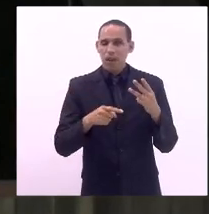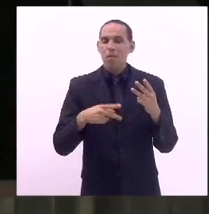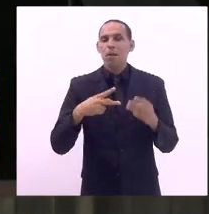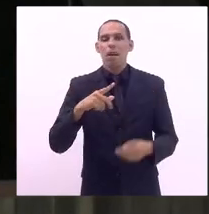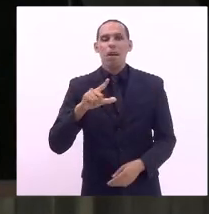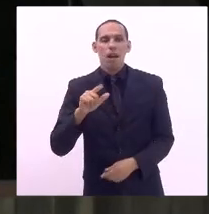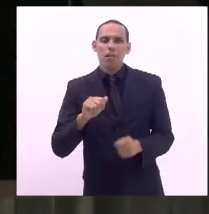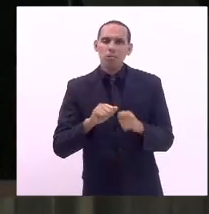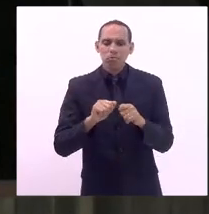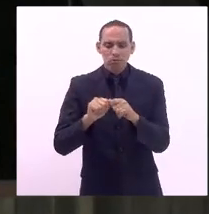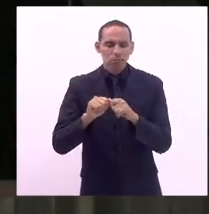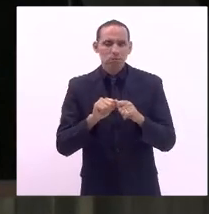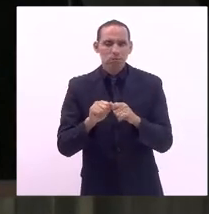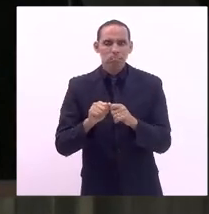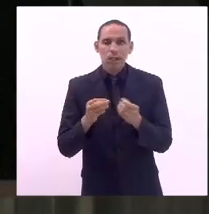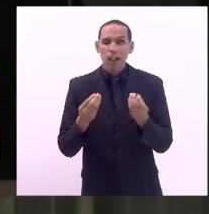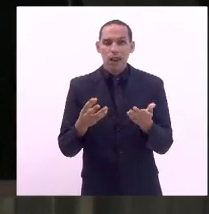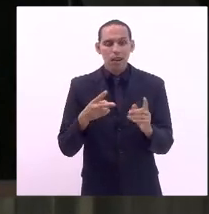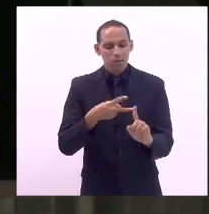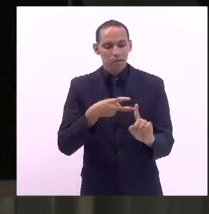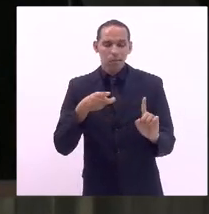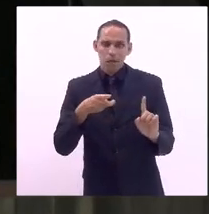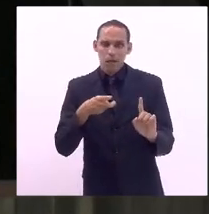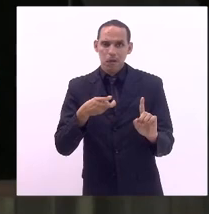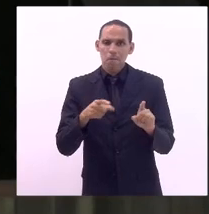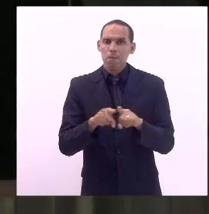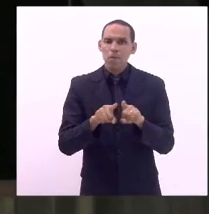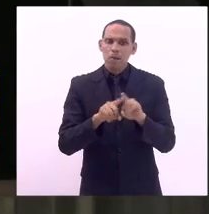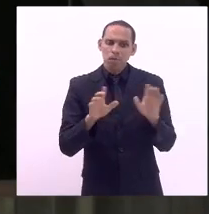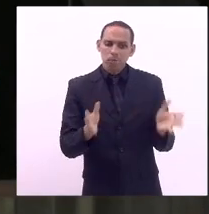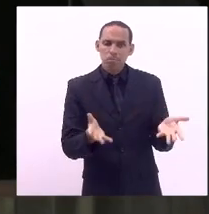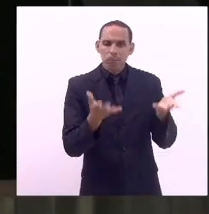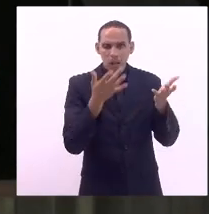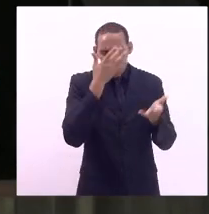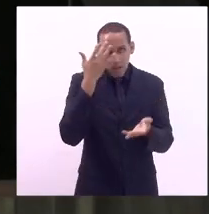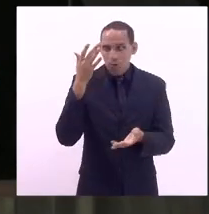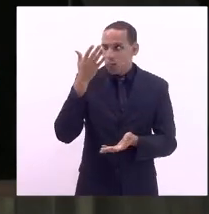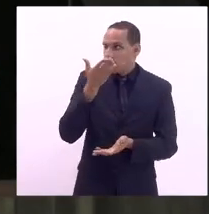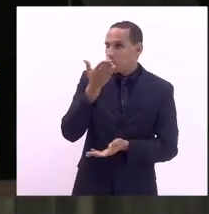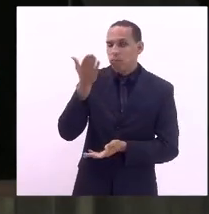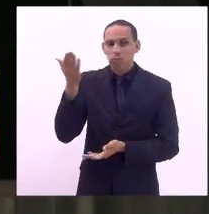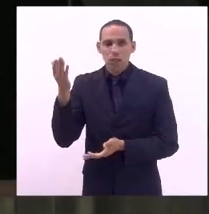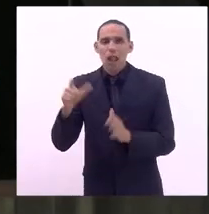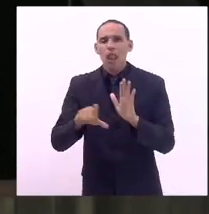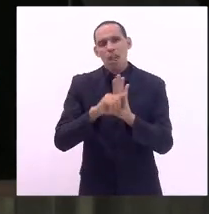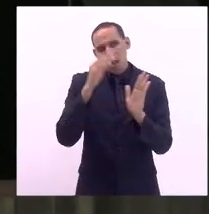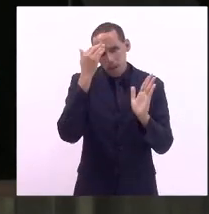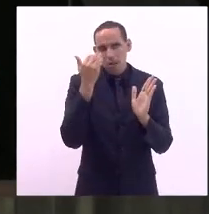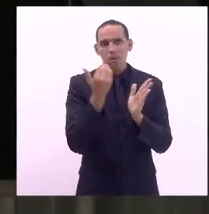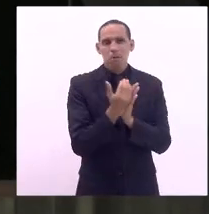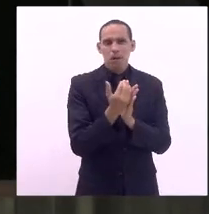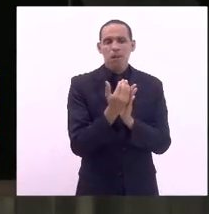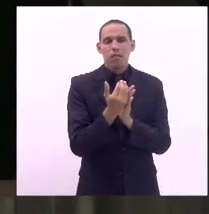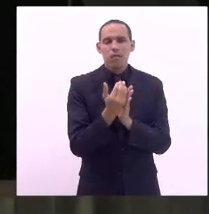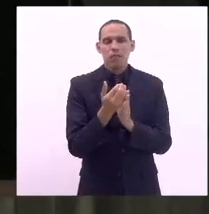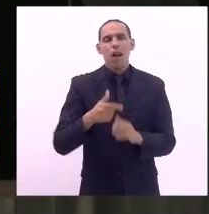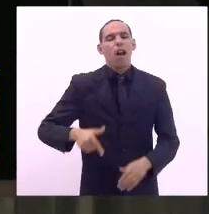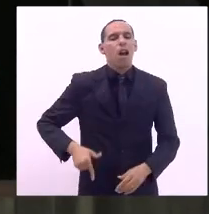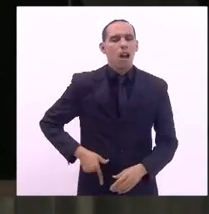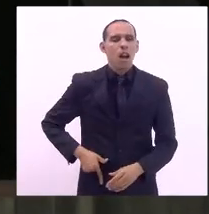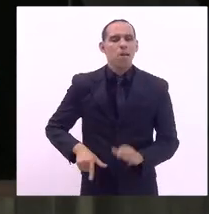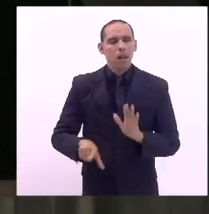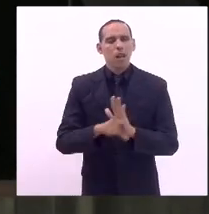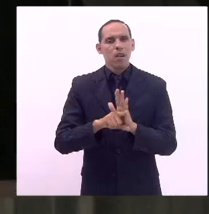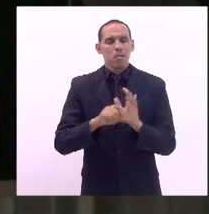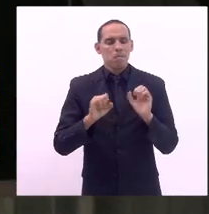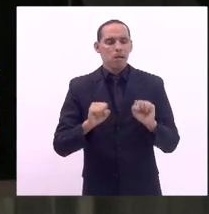que visa reconhecer e enaltecer quem anda dentro da lei para que possa ter uma arma legalizada.